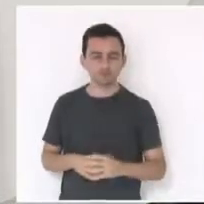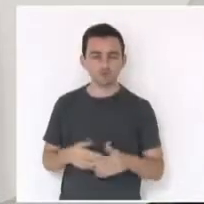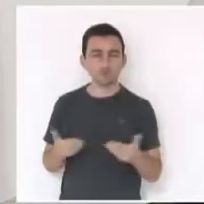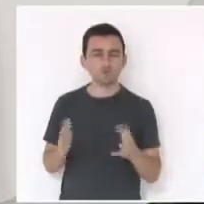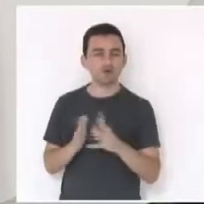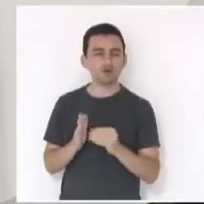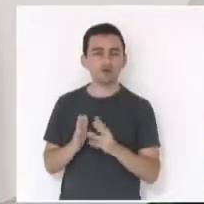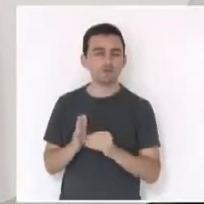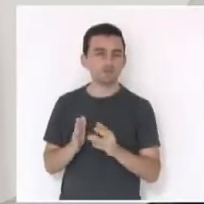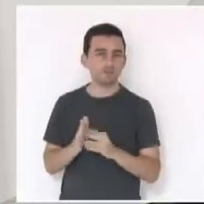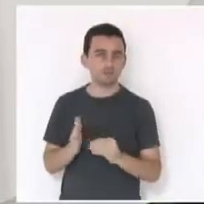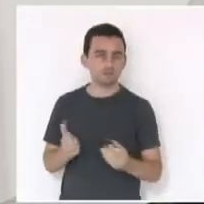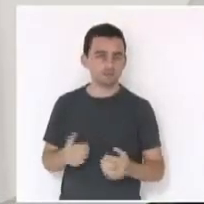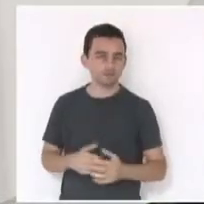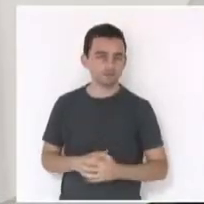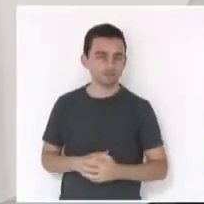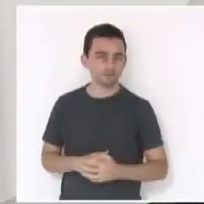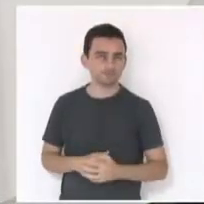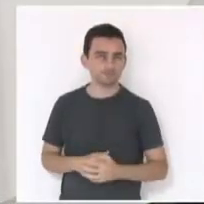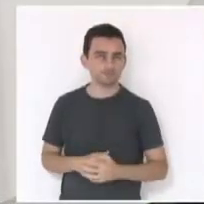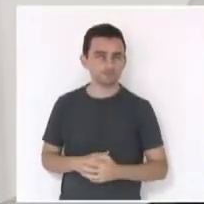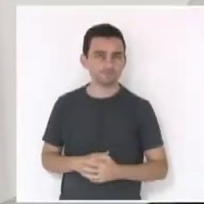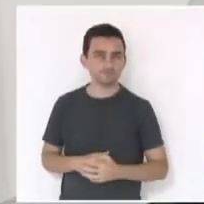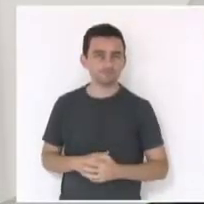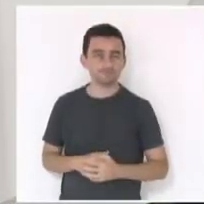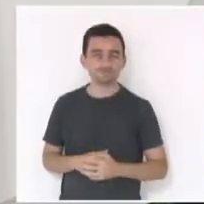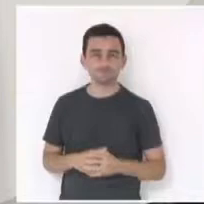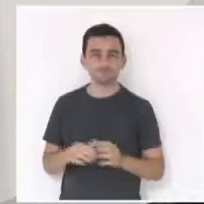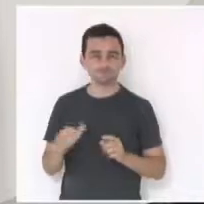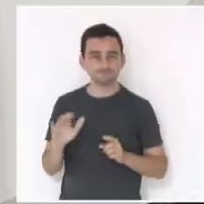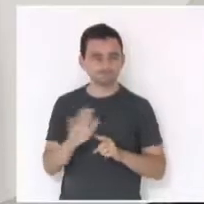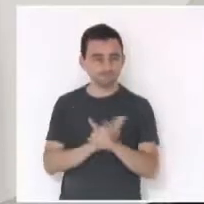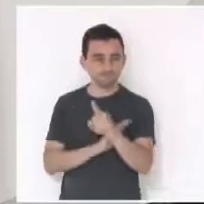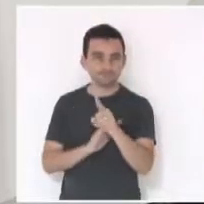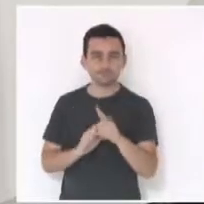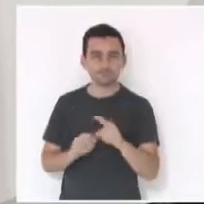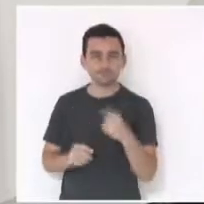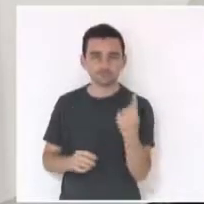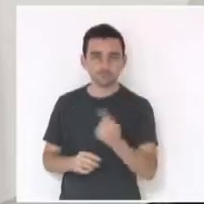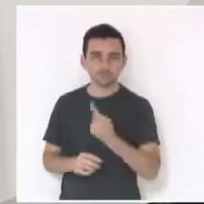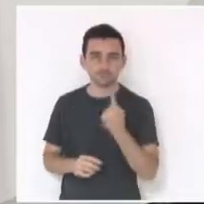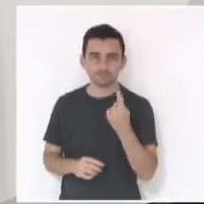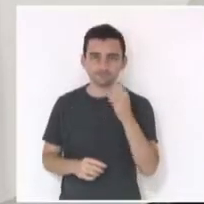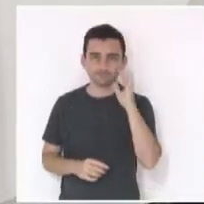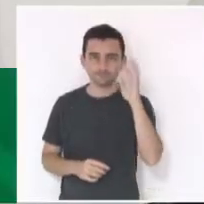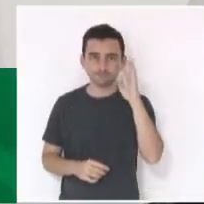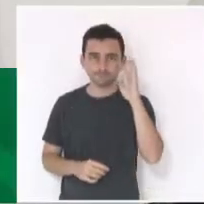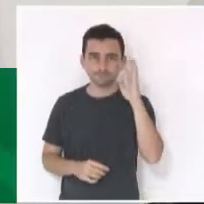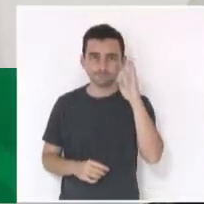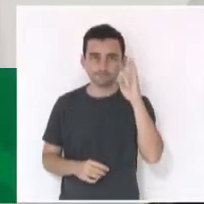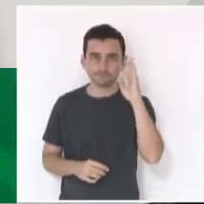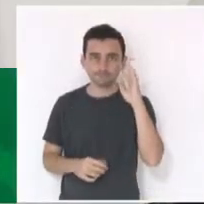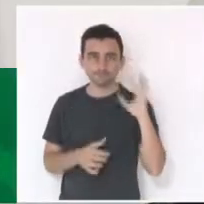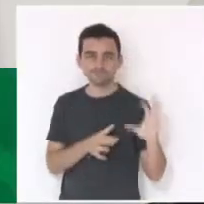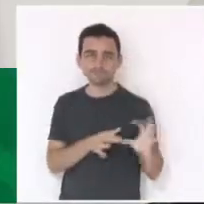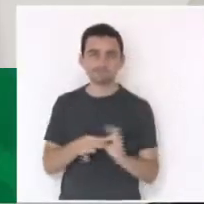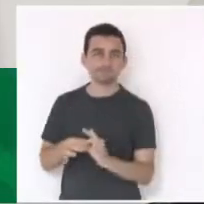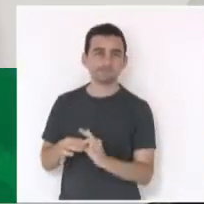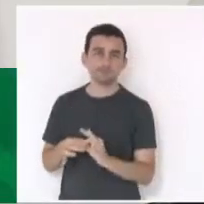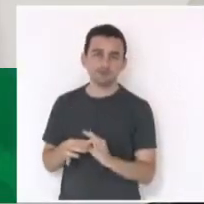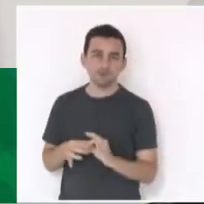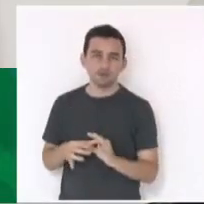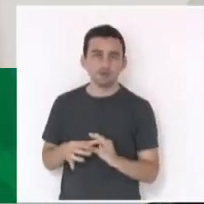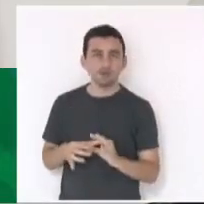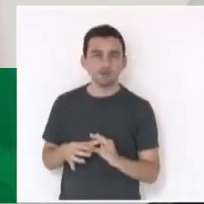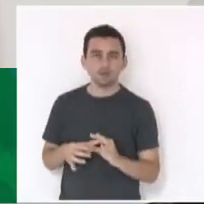paz Oi e a pergunta que ela fica nesse contexto é a